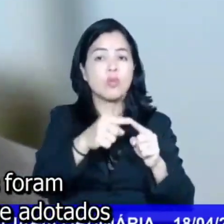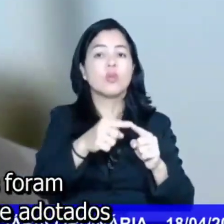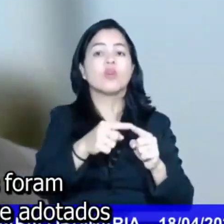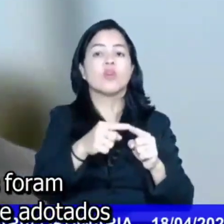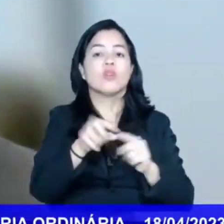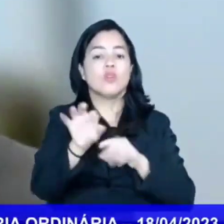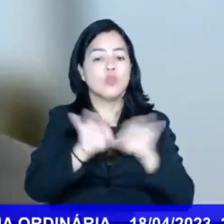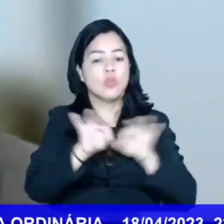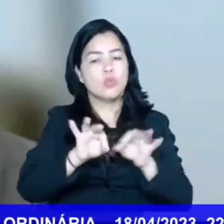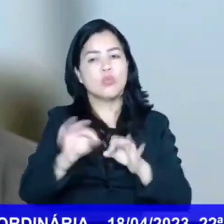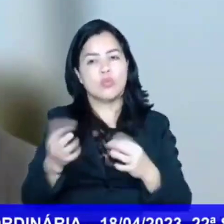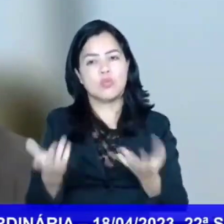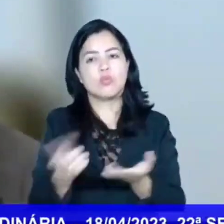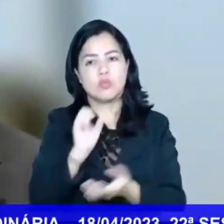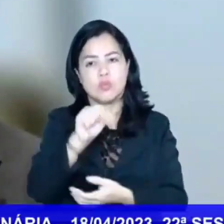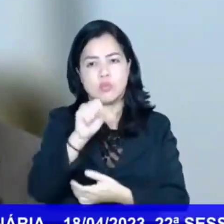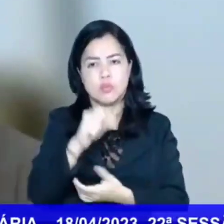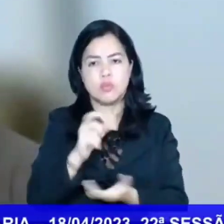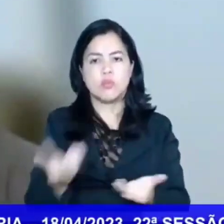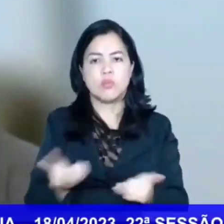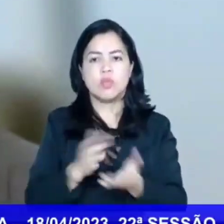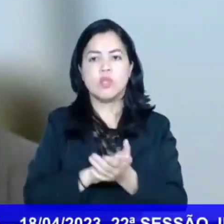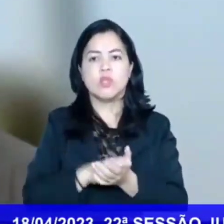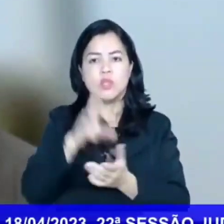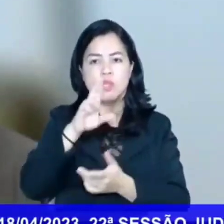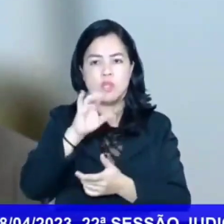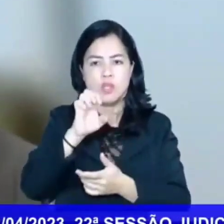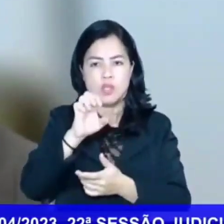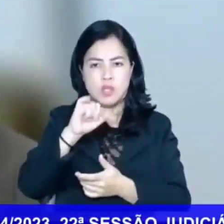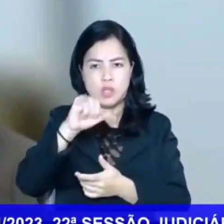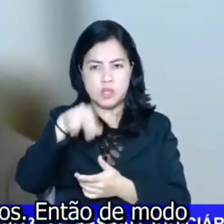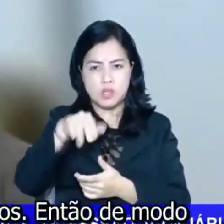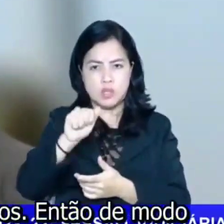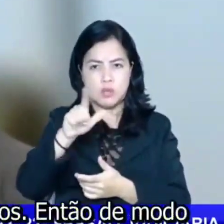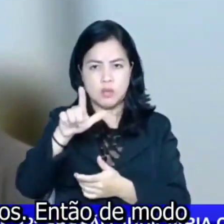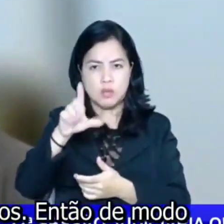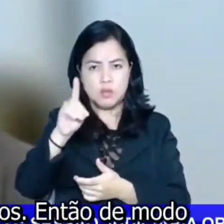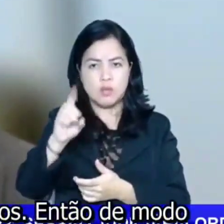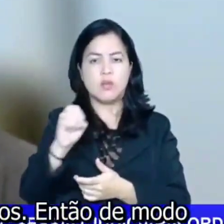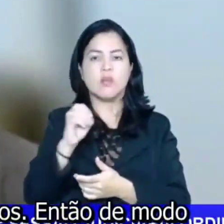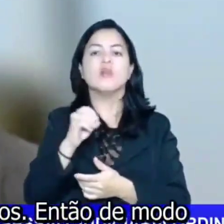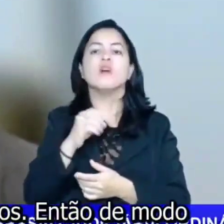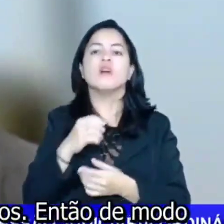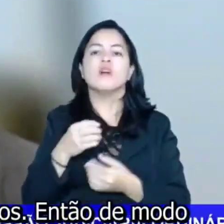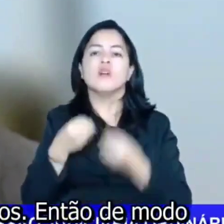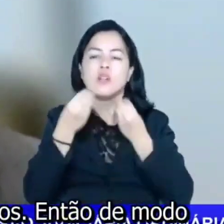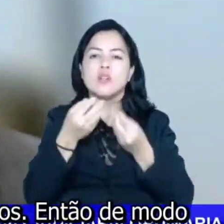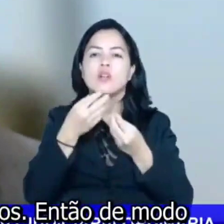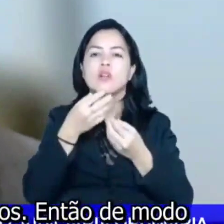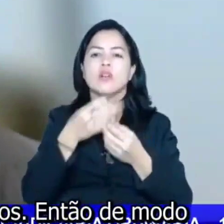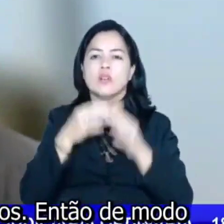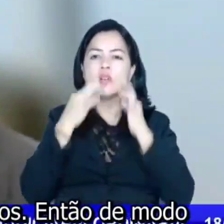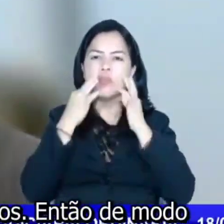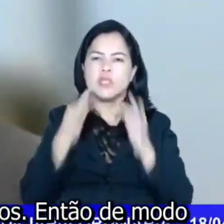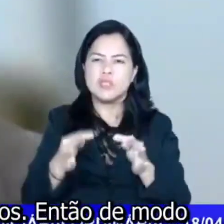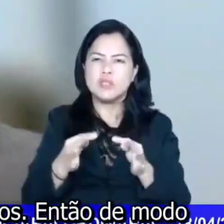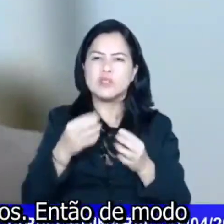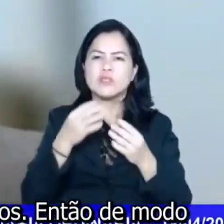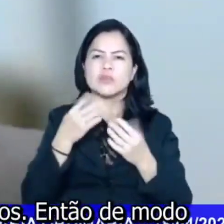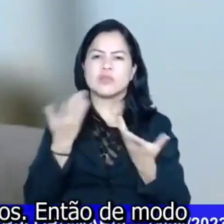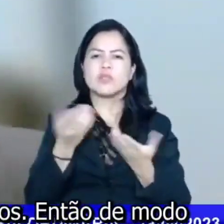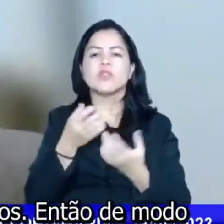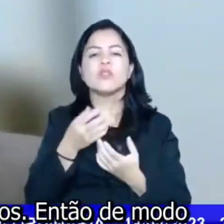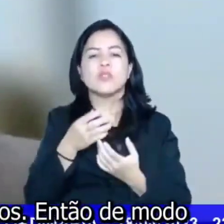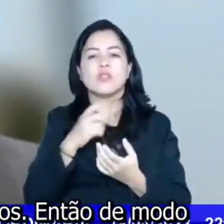previamente adotados. Coube ao senhor Reinaldo Moraes, conforme indicado pela testemunha, unicamente operacionalizar